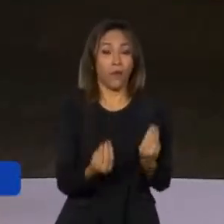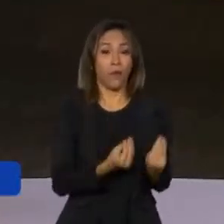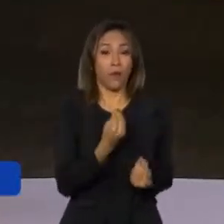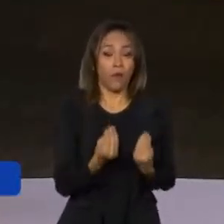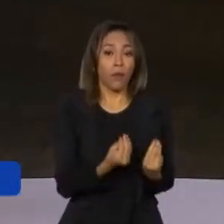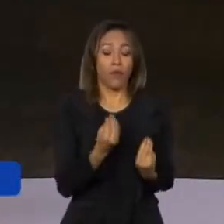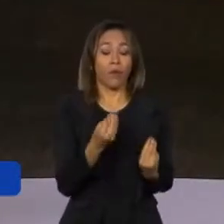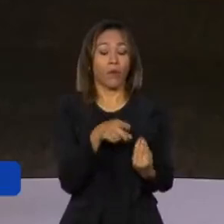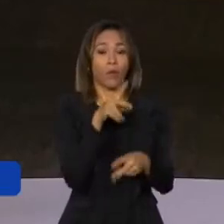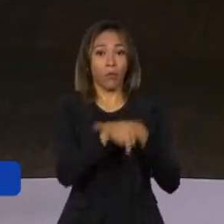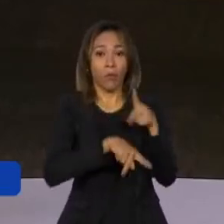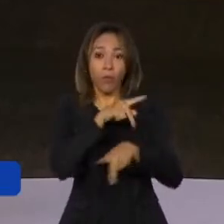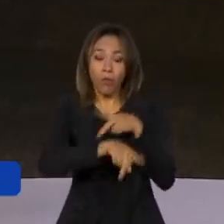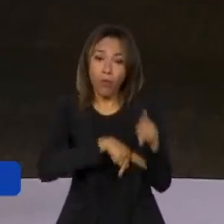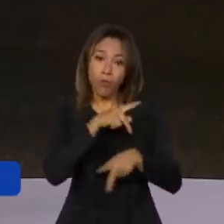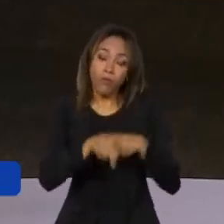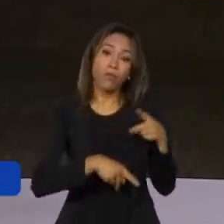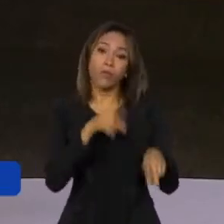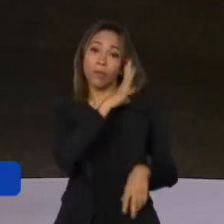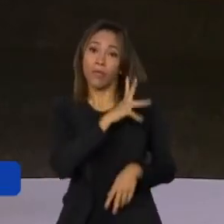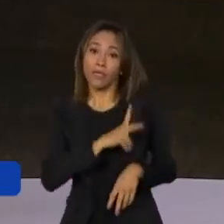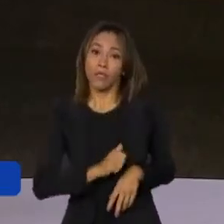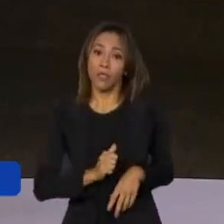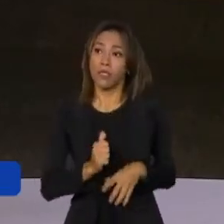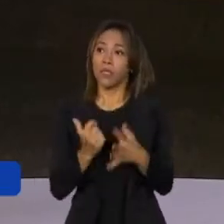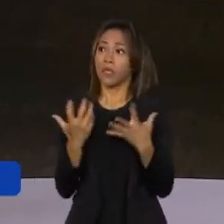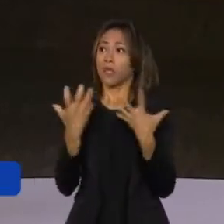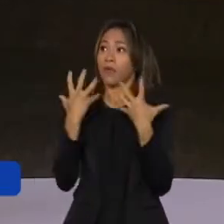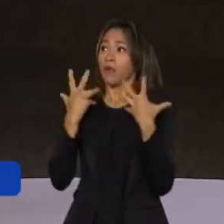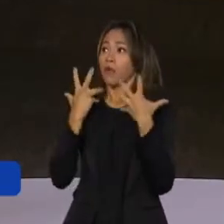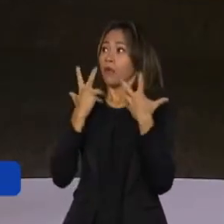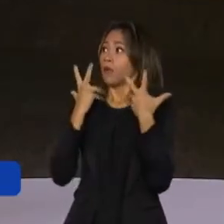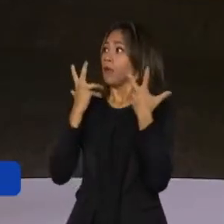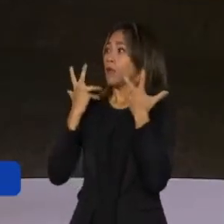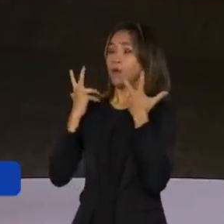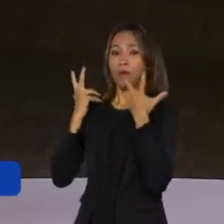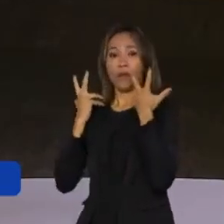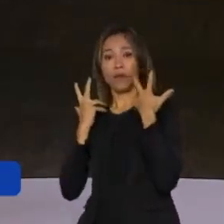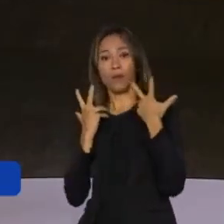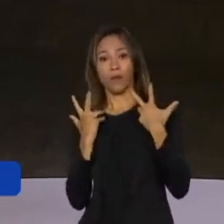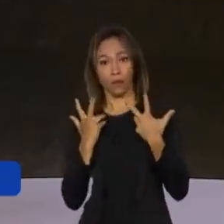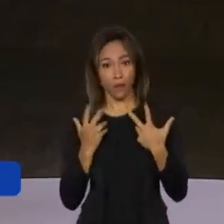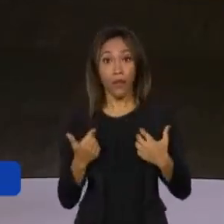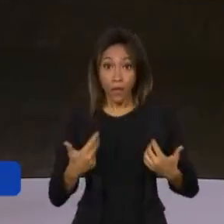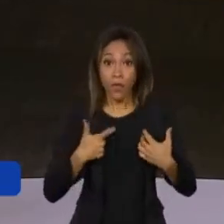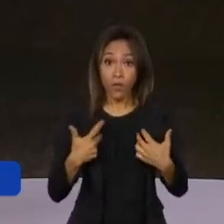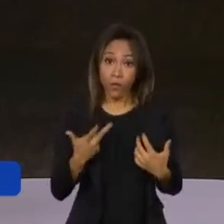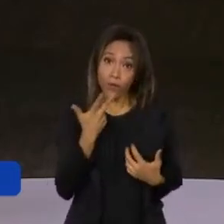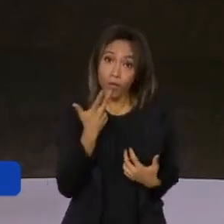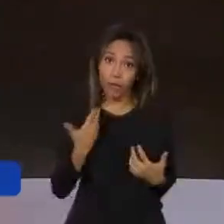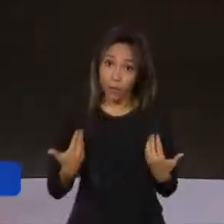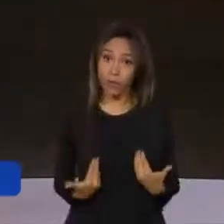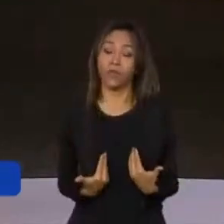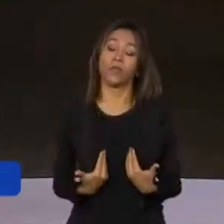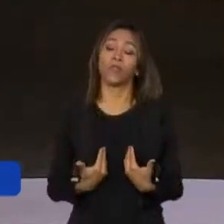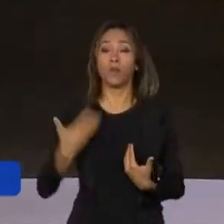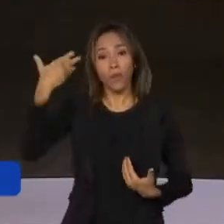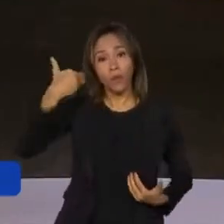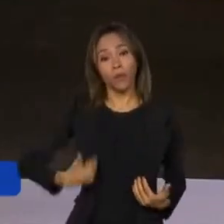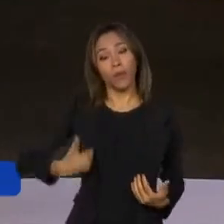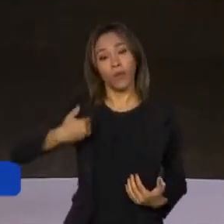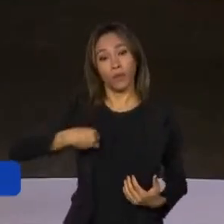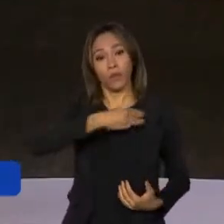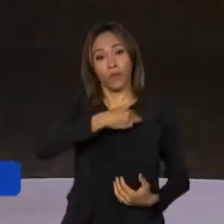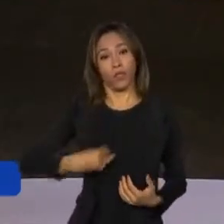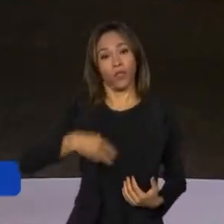da Palestina Então nesse momento e isso eu tô falando aqui na uma posição com Ministro de direitos humanos isso é importante dizer porque quem